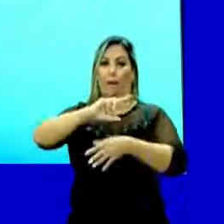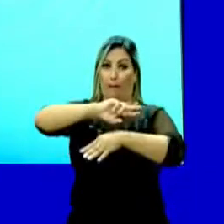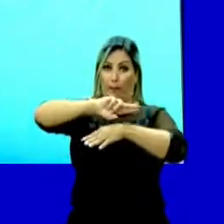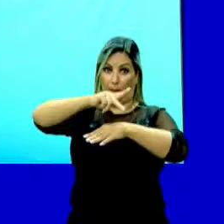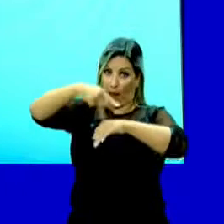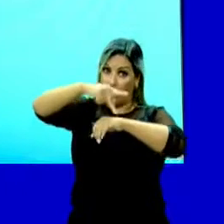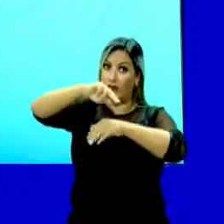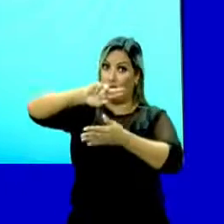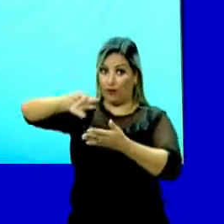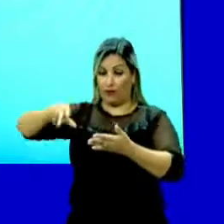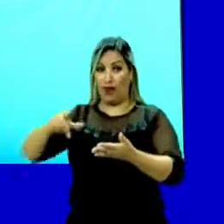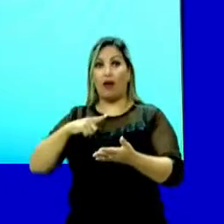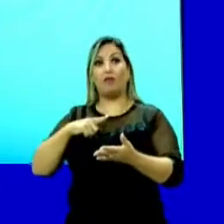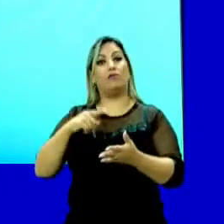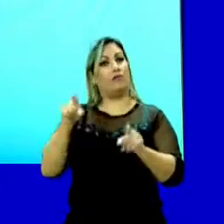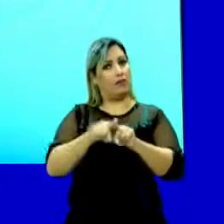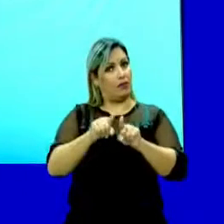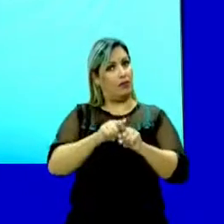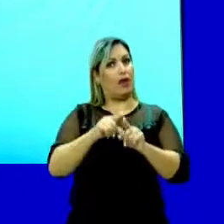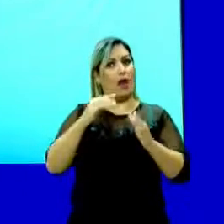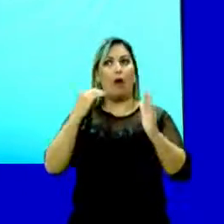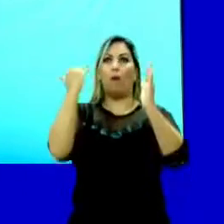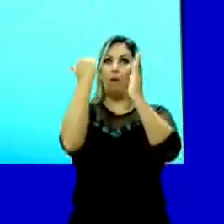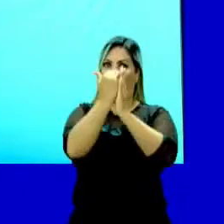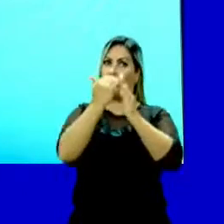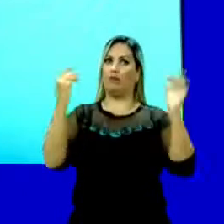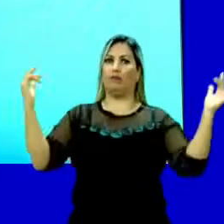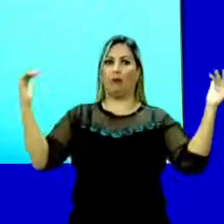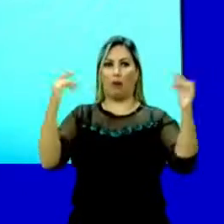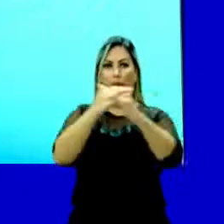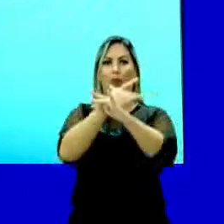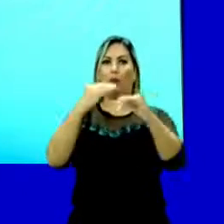OCDE. Também foi registrado aumento de fluxos